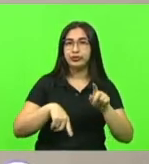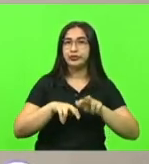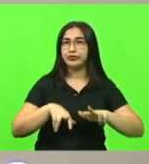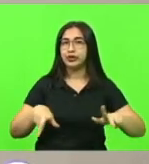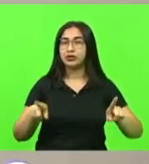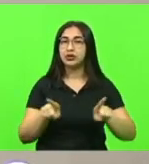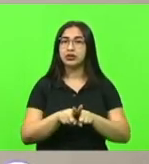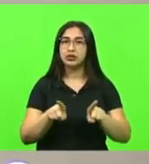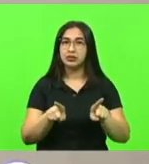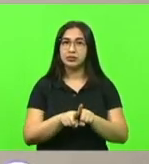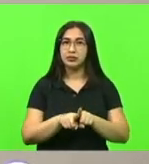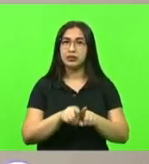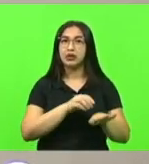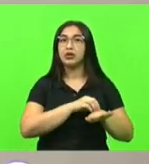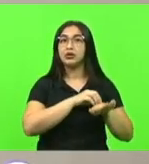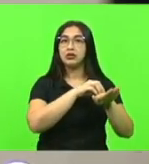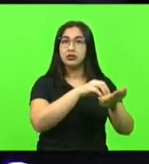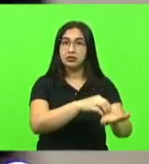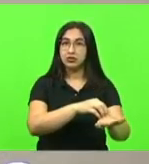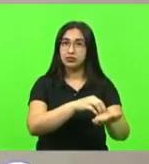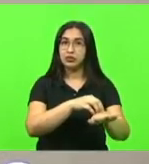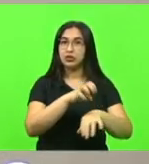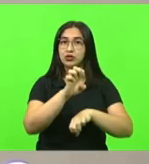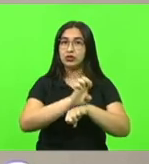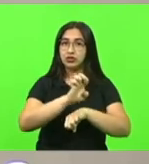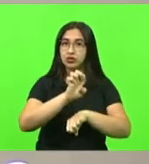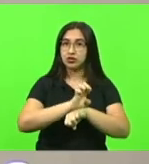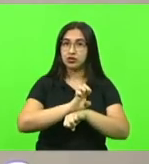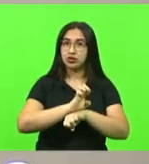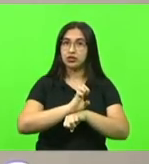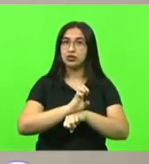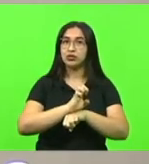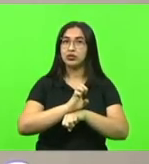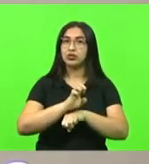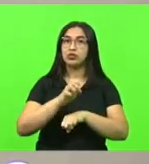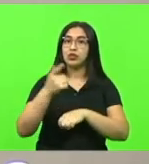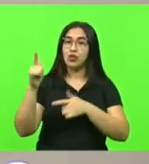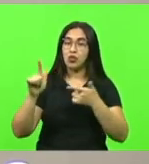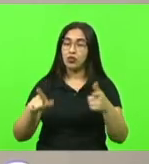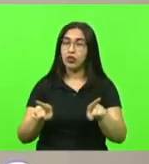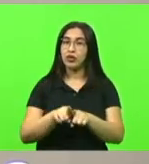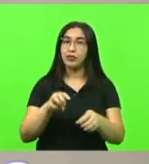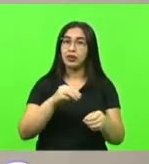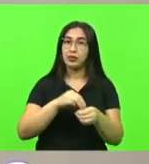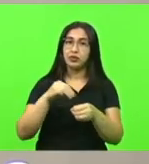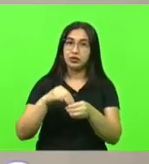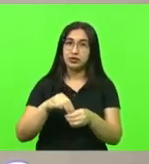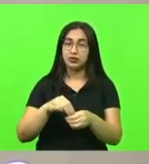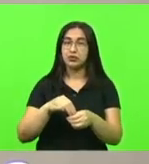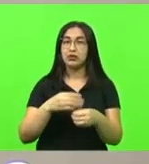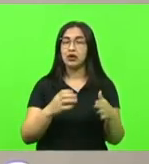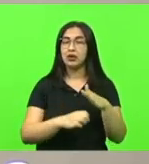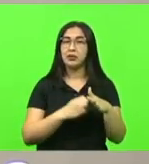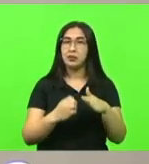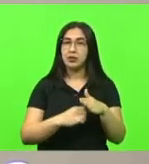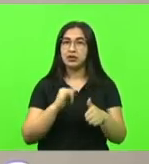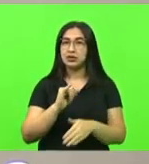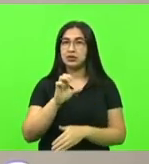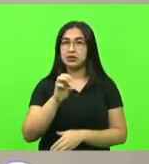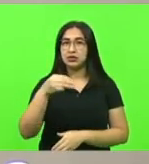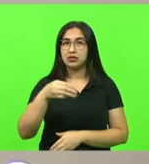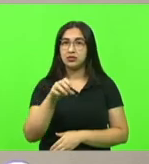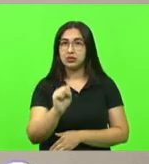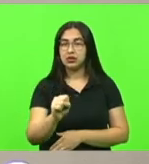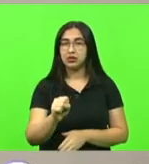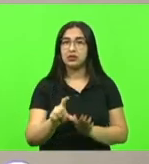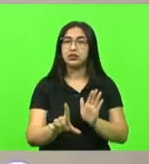de Transporte Interestadual e Intermunicipal e de Comunicação e CMS as empresas que especifica e altera as leis nº